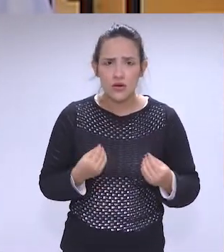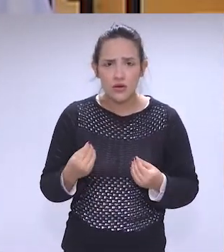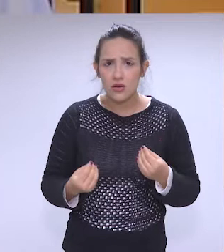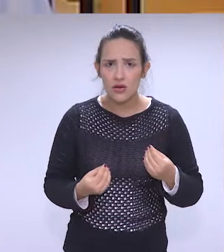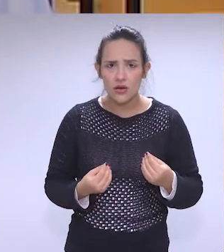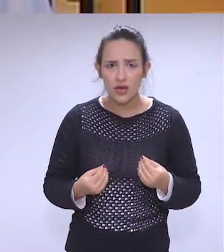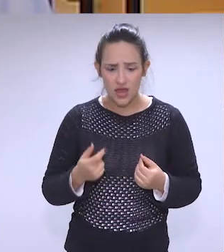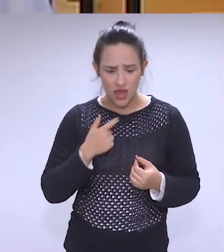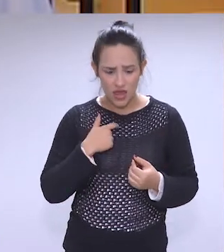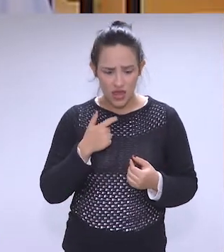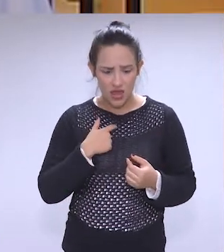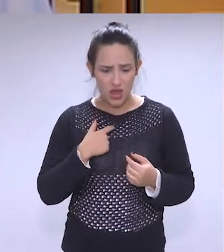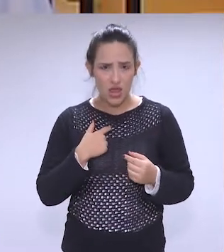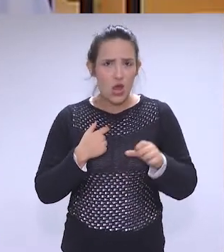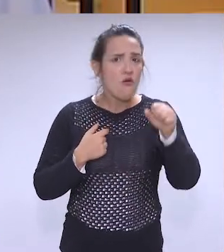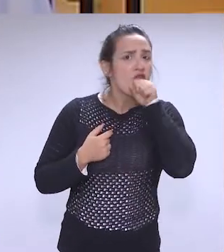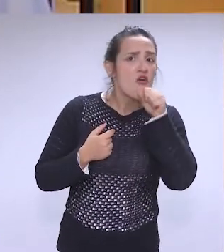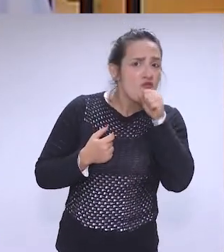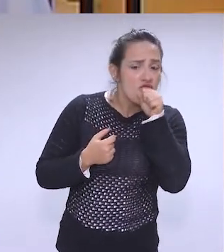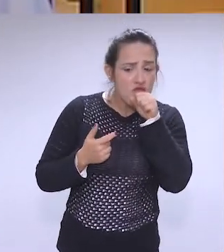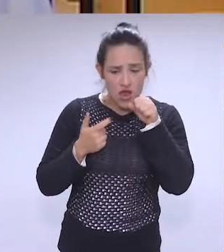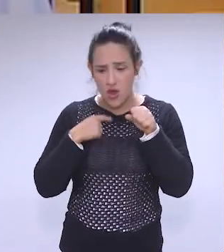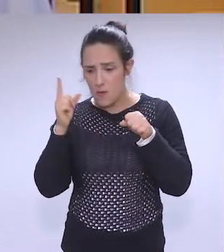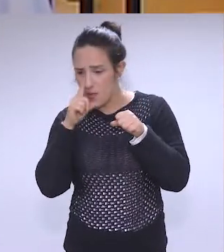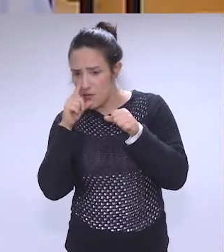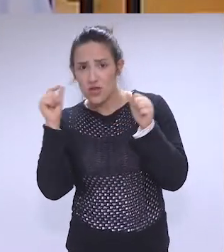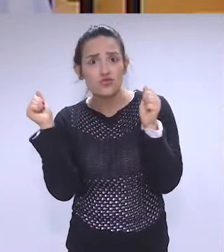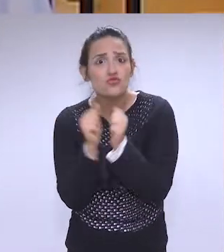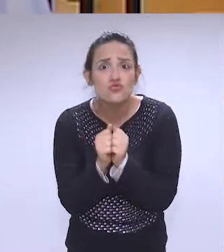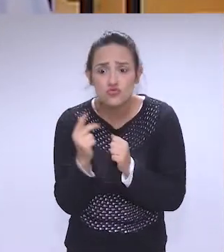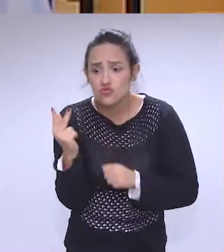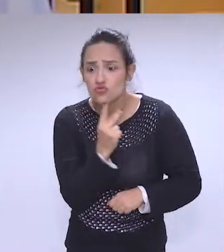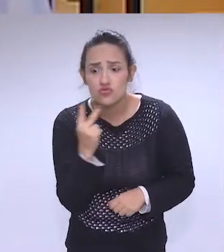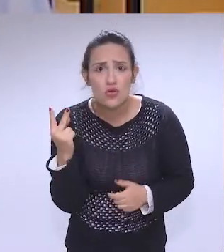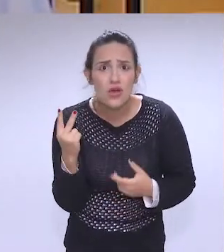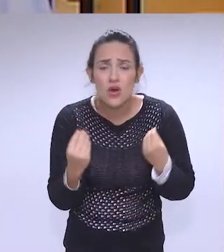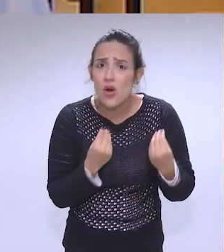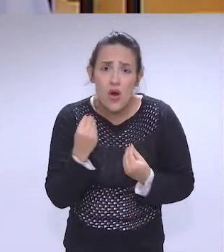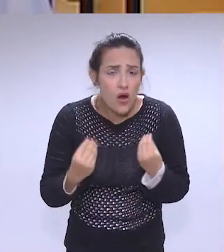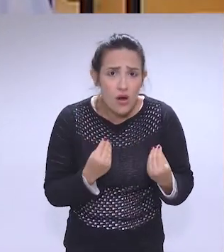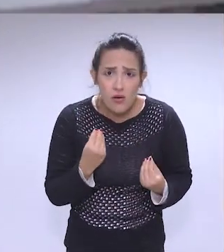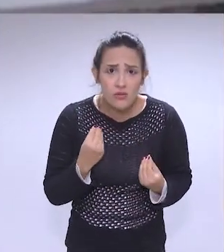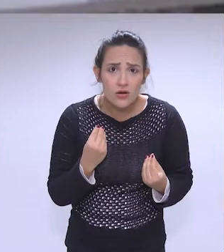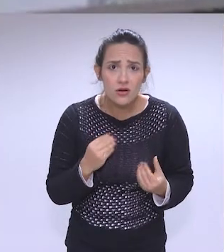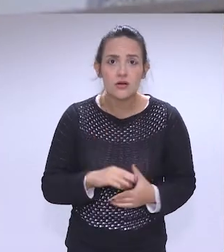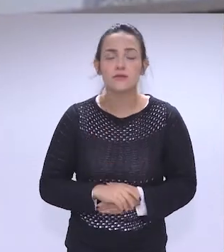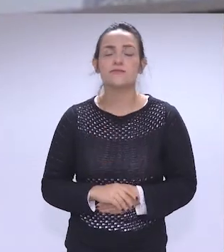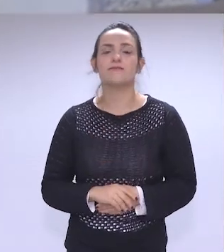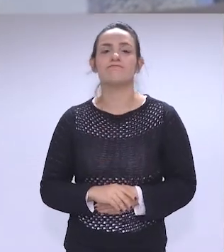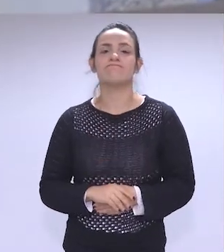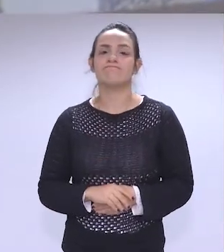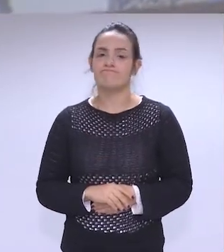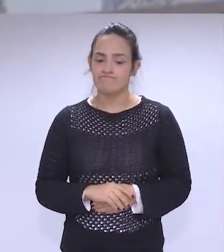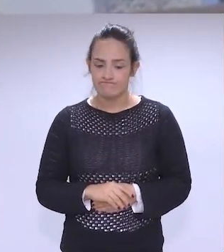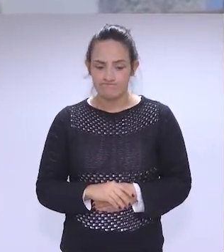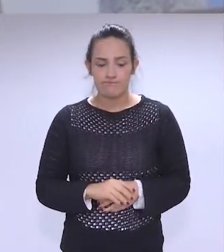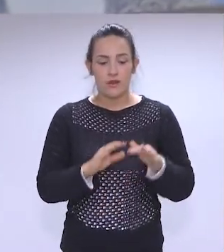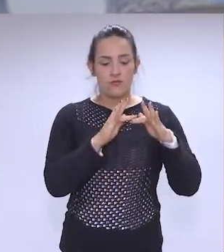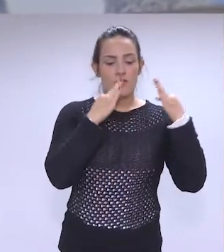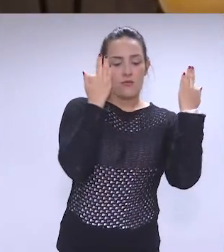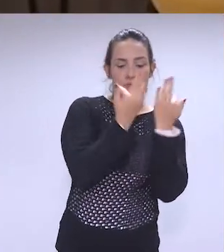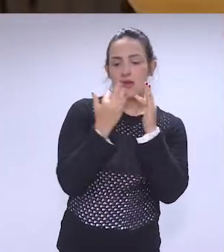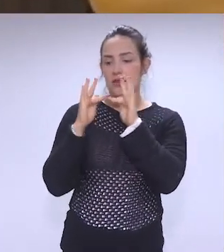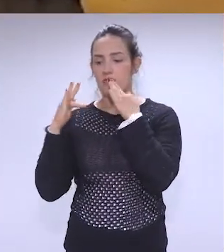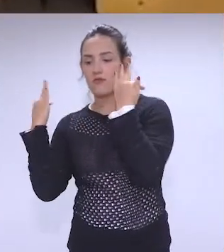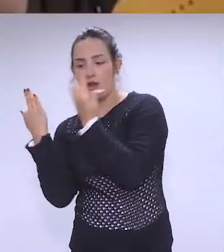ser vó e mãe de uma vez, como é que eu vou fazer isso? Como é que eu vou aguentar tudo isso? As famílias de Rayane e do namorado